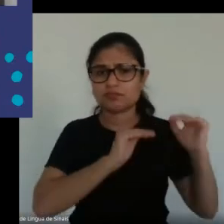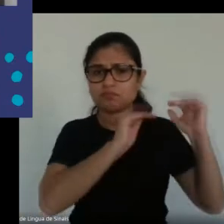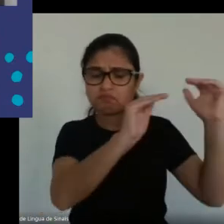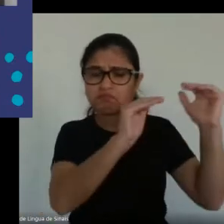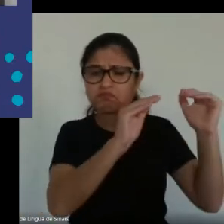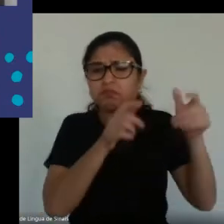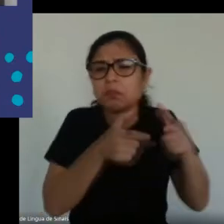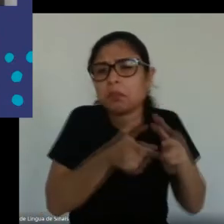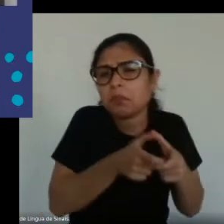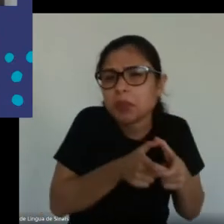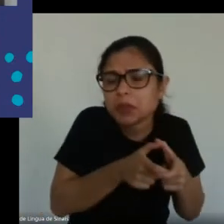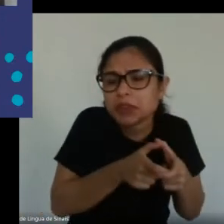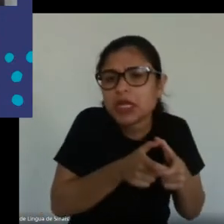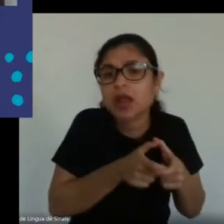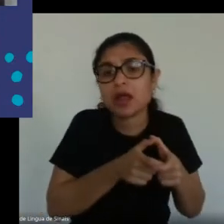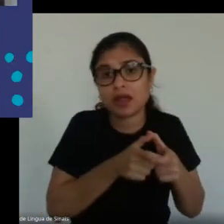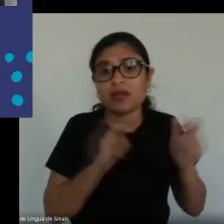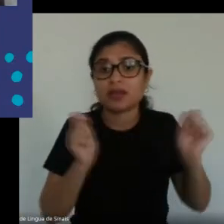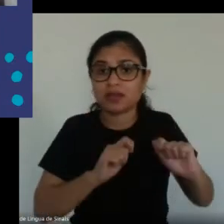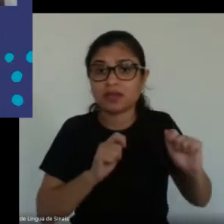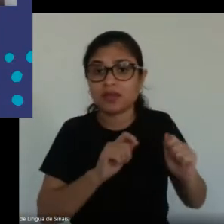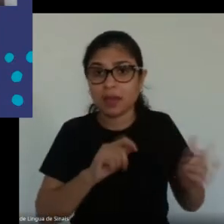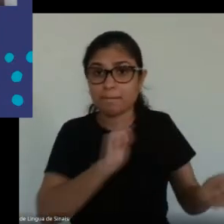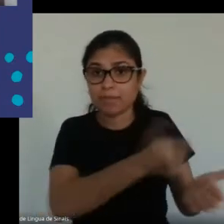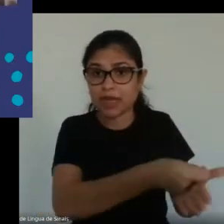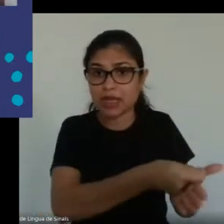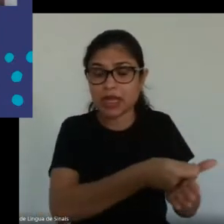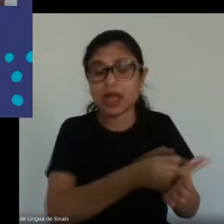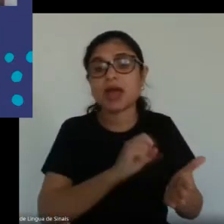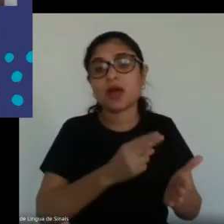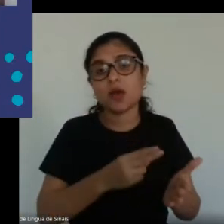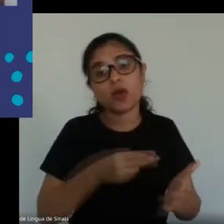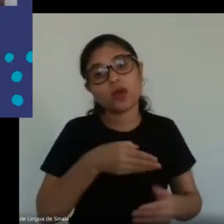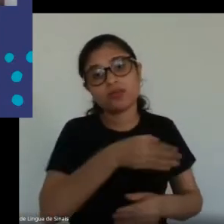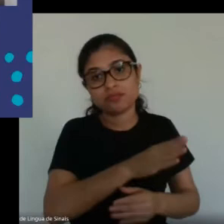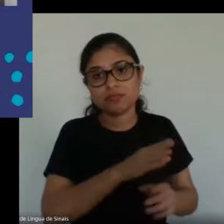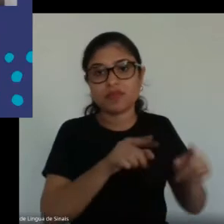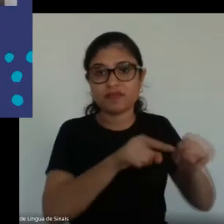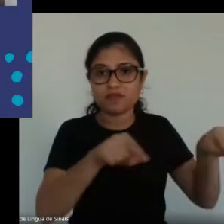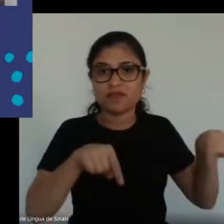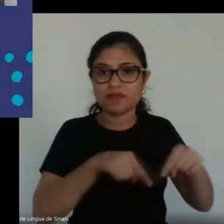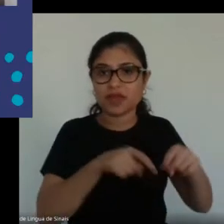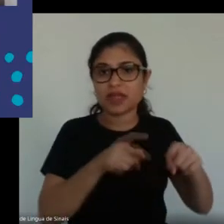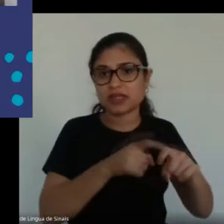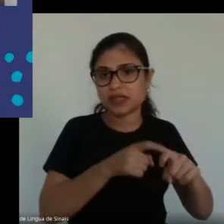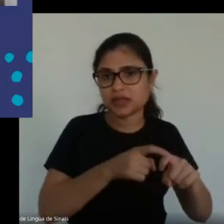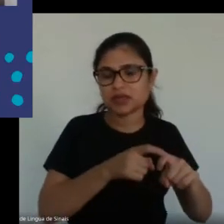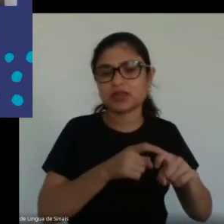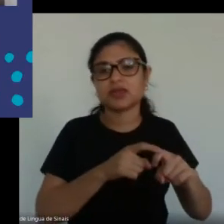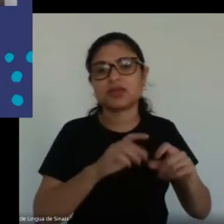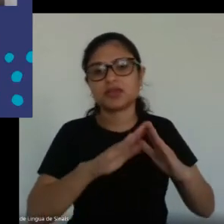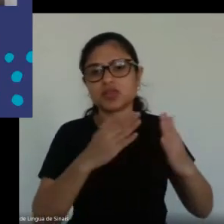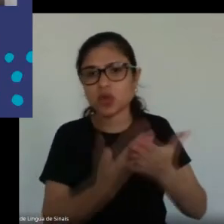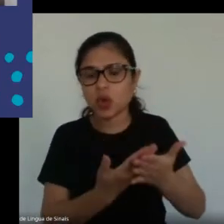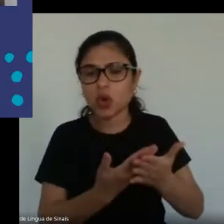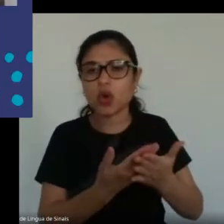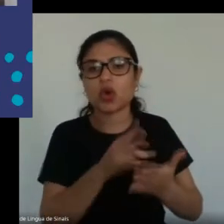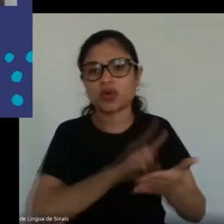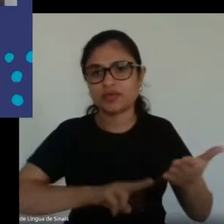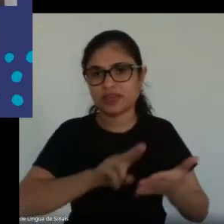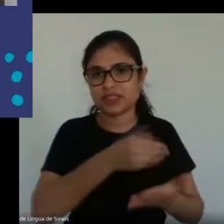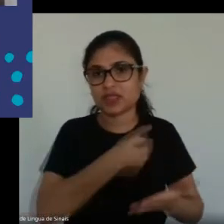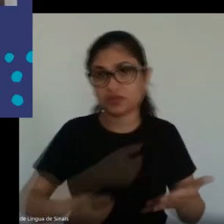para meia dúzia de pessoas, que pode pagar, ou que pode ir para as clínicas, escolas das universidades públicas,